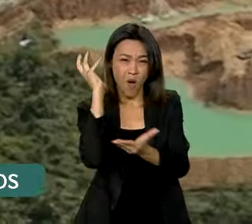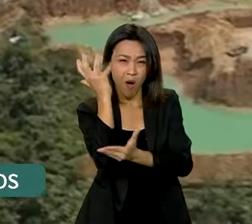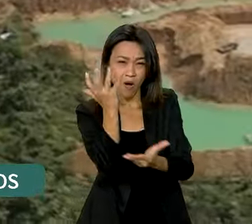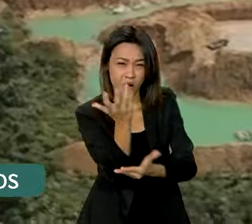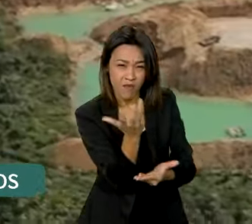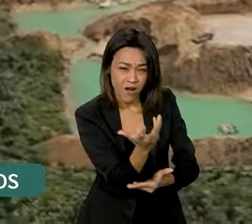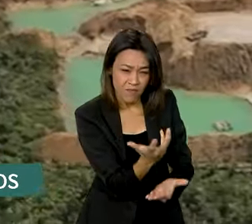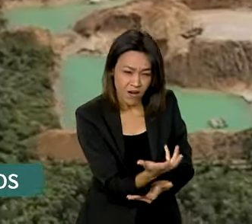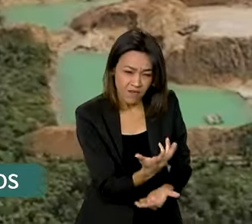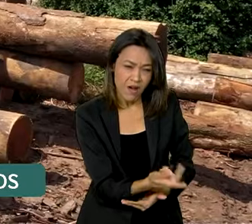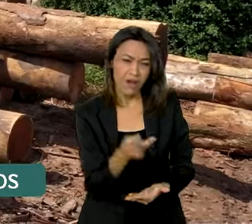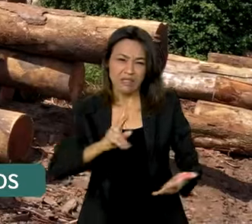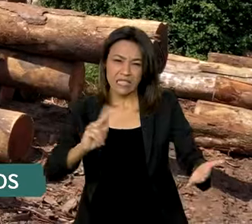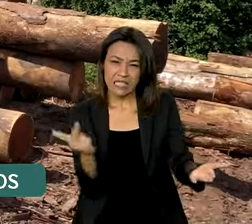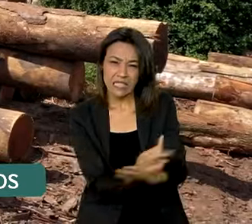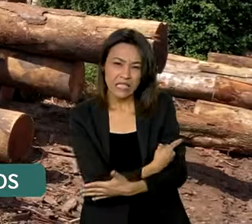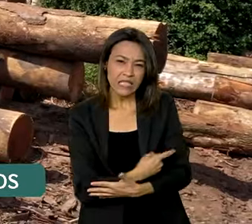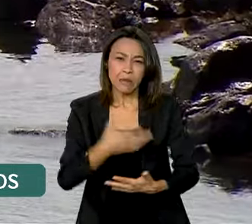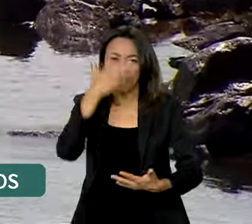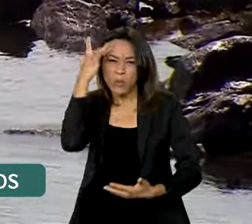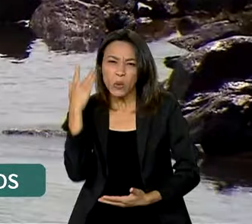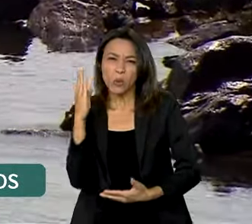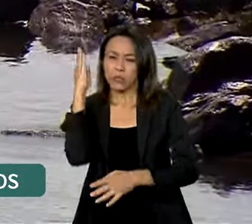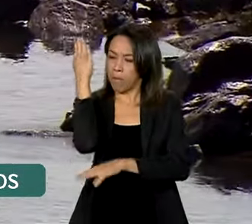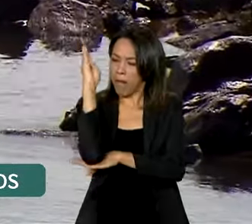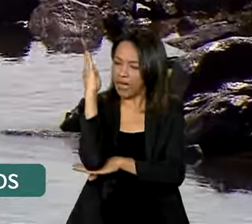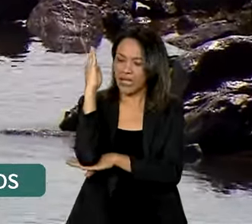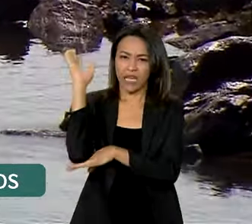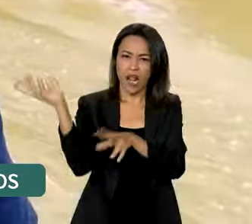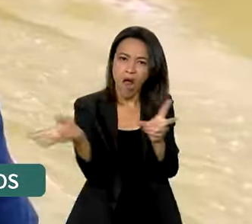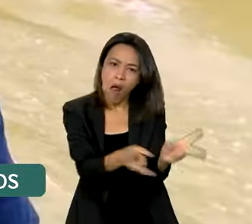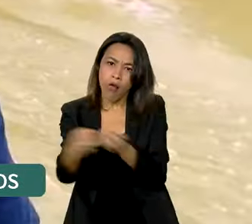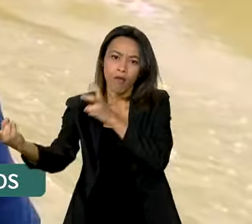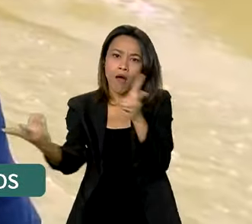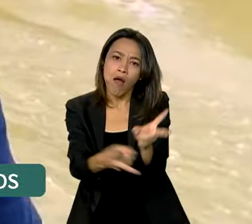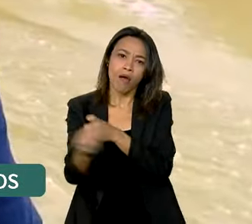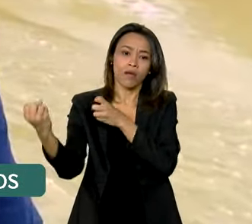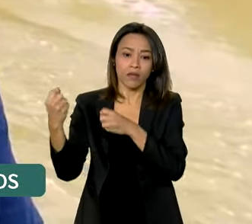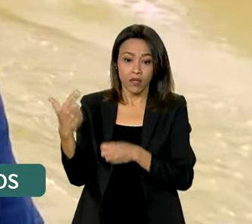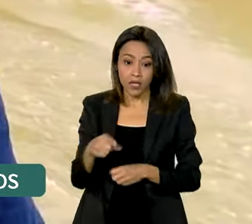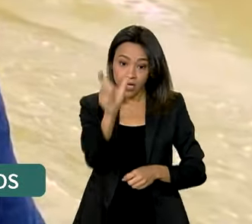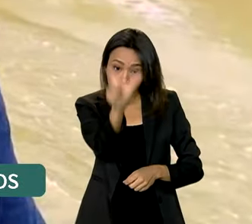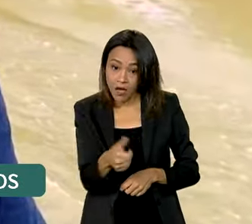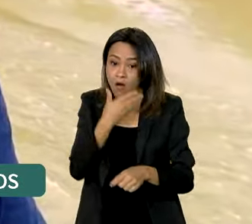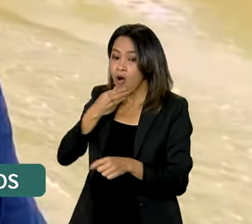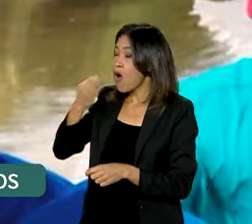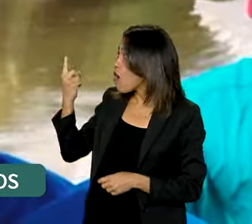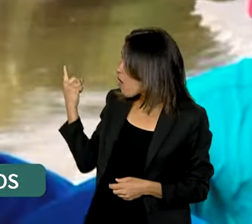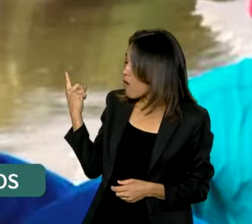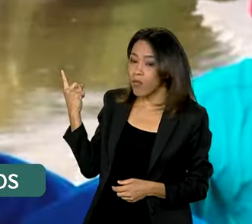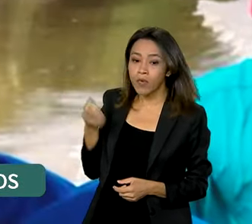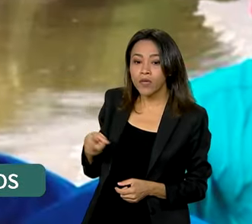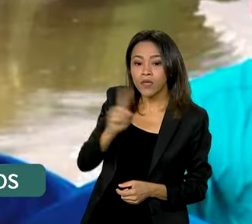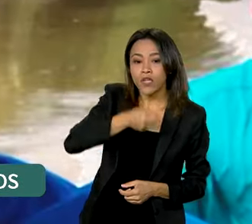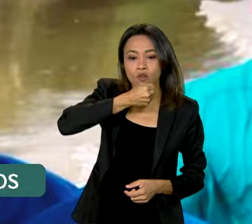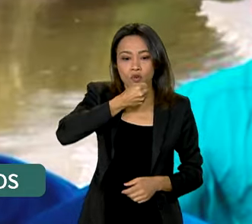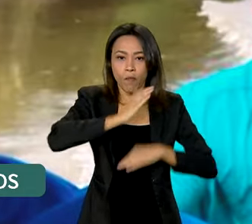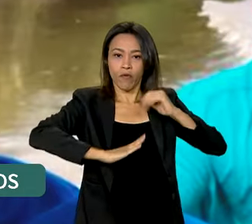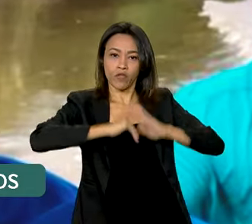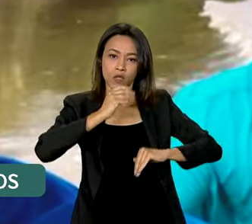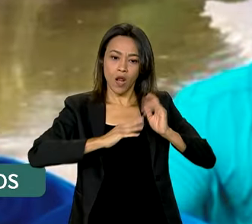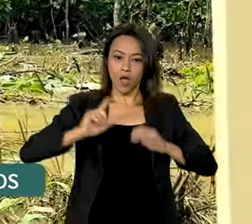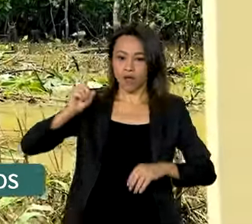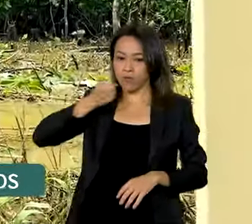desmatamento, pela ação de garimpeiros, madeireiros e pescadores ilegais, que o indigenista Bruno Pereira e o jornalista britânico